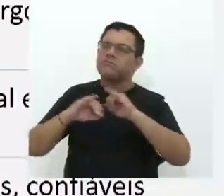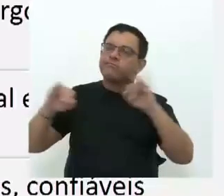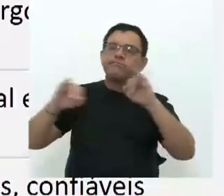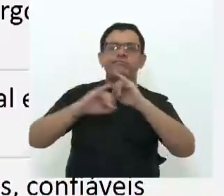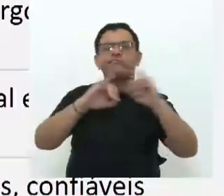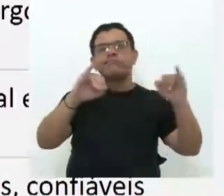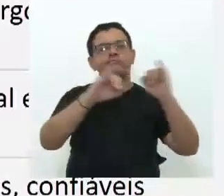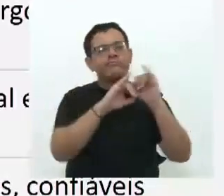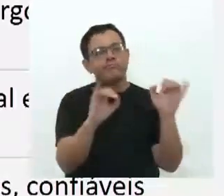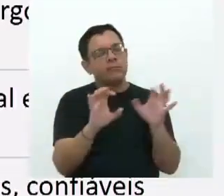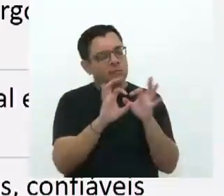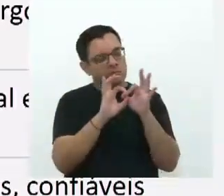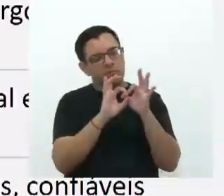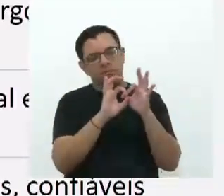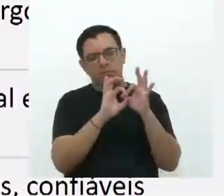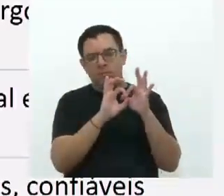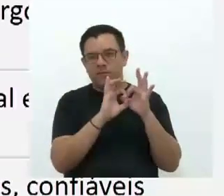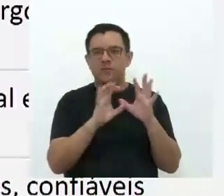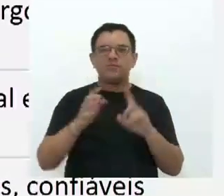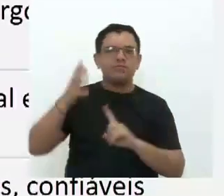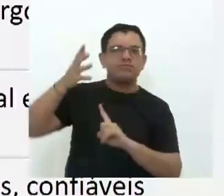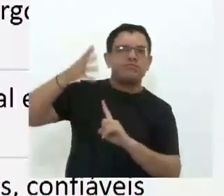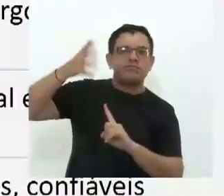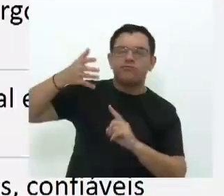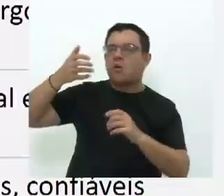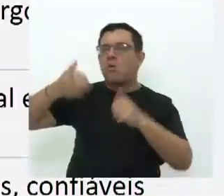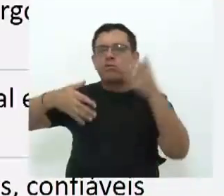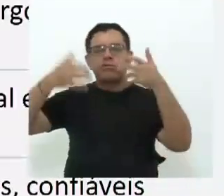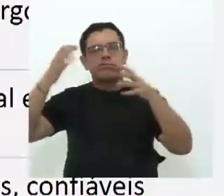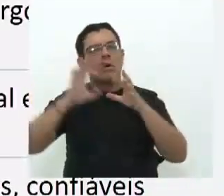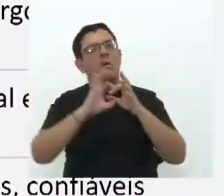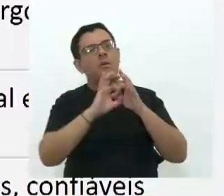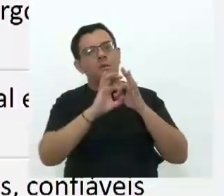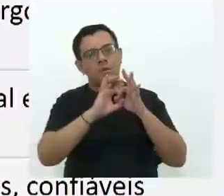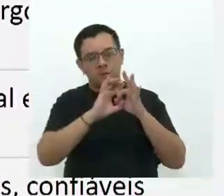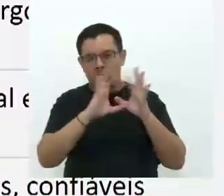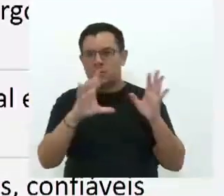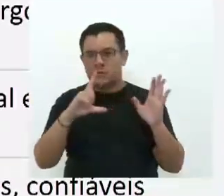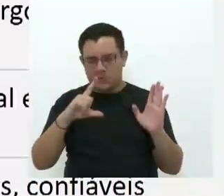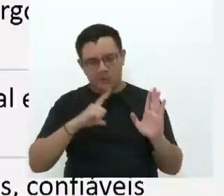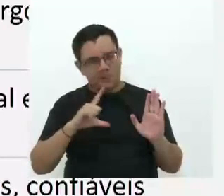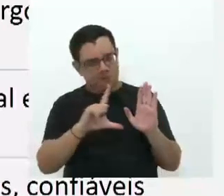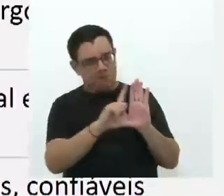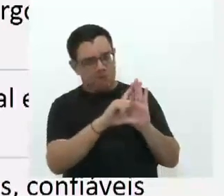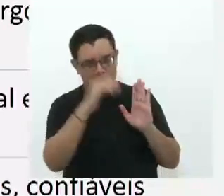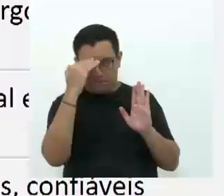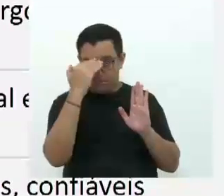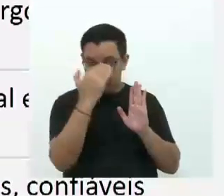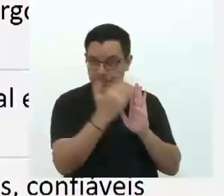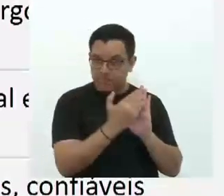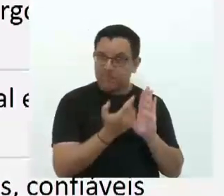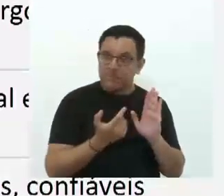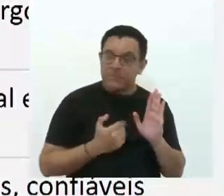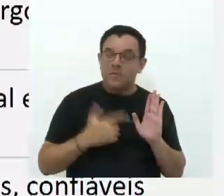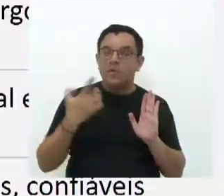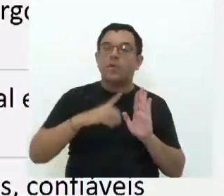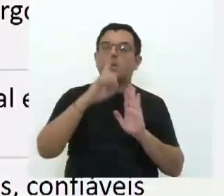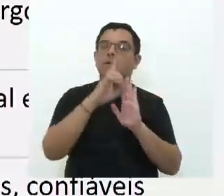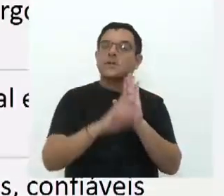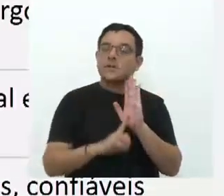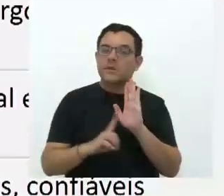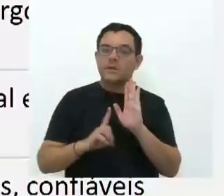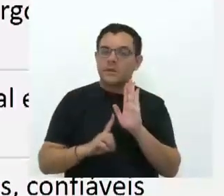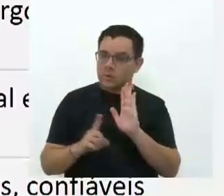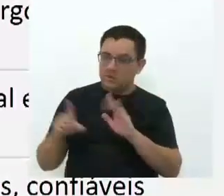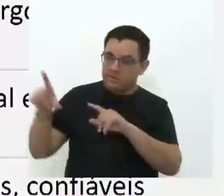uma liberdade de de de se pronunciar e de fazer manifestações dentro de um quadro de legalidade e a e o direito de ocupação dos